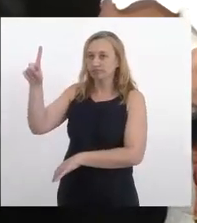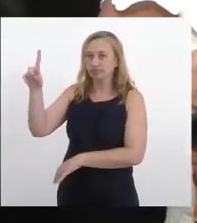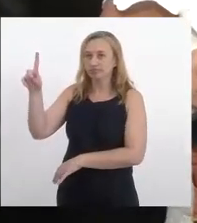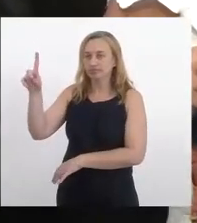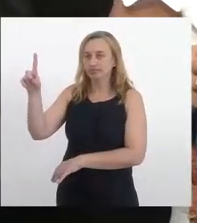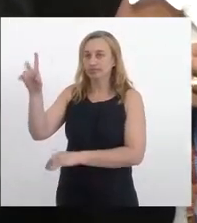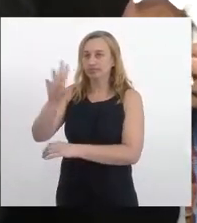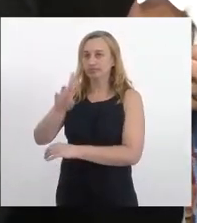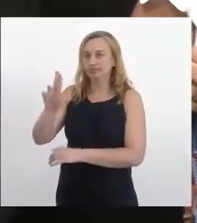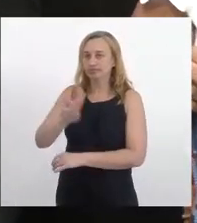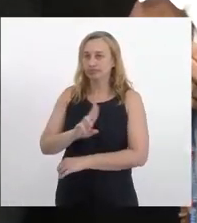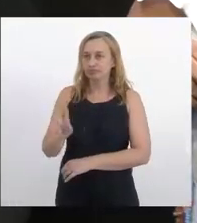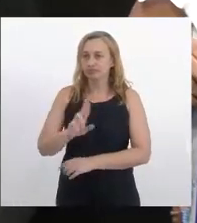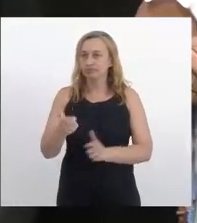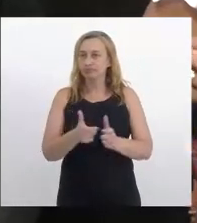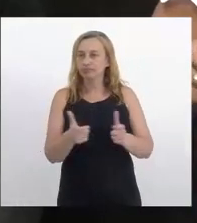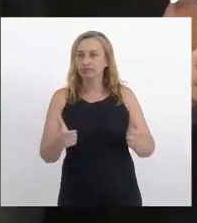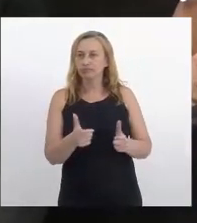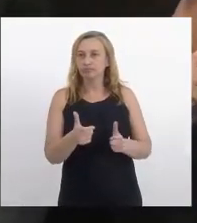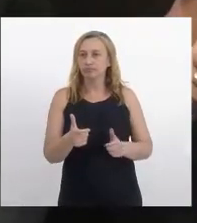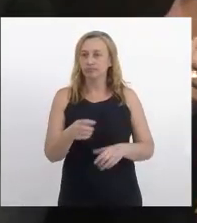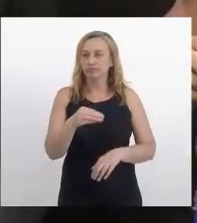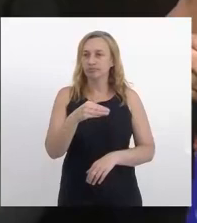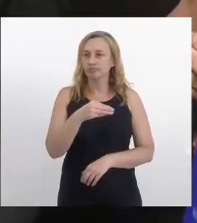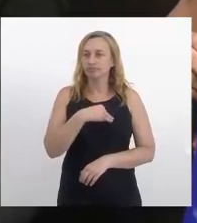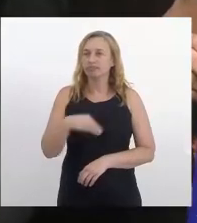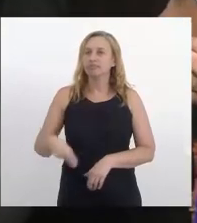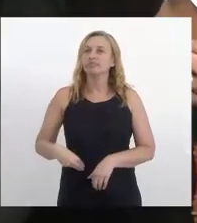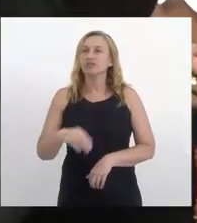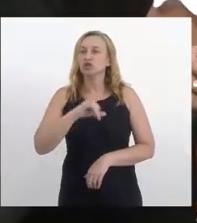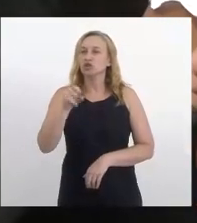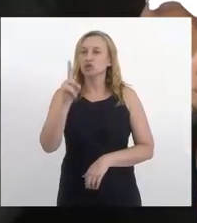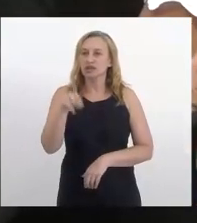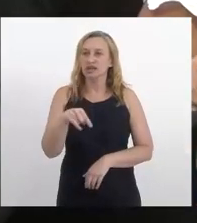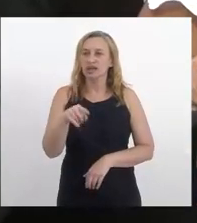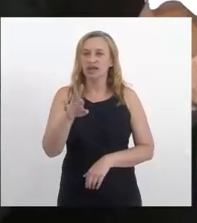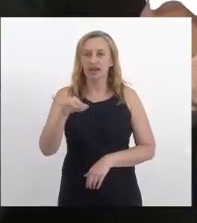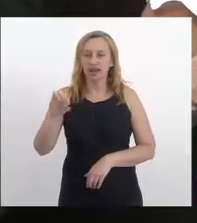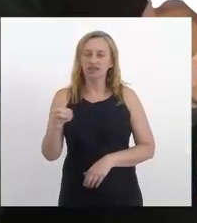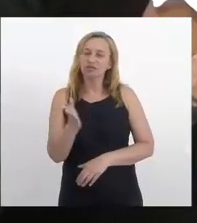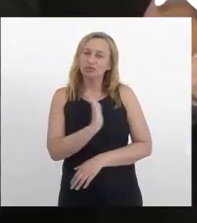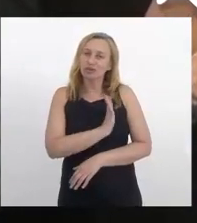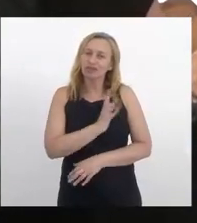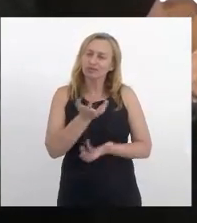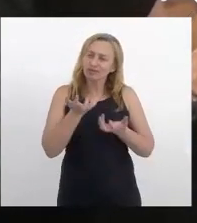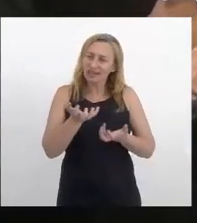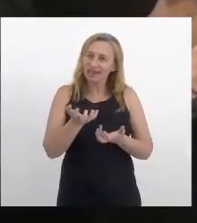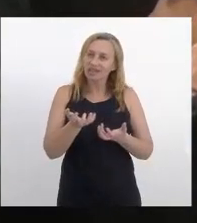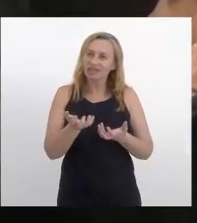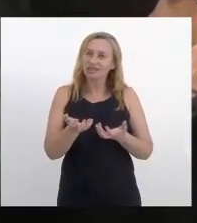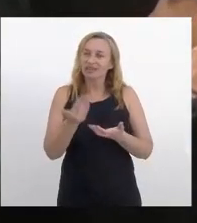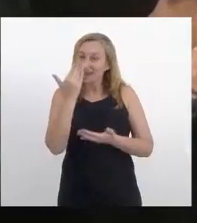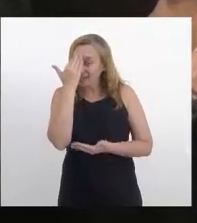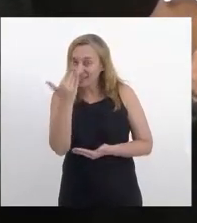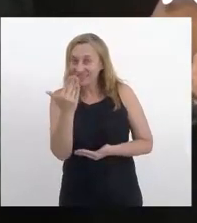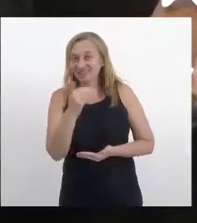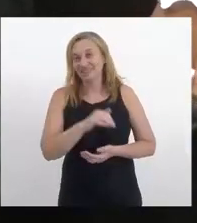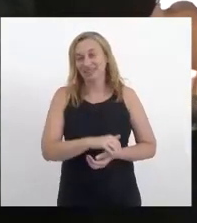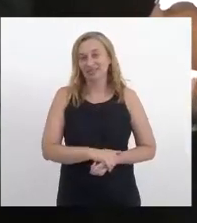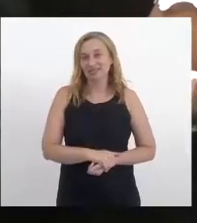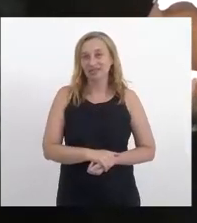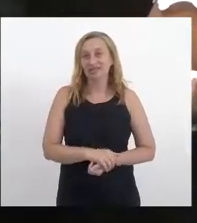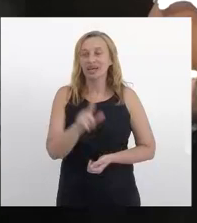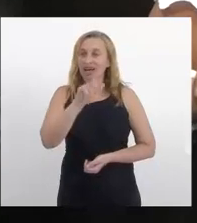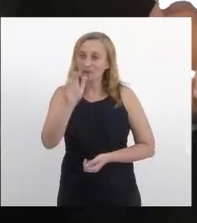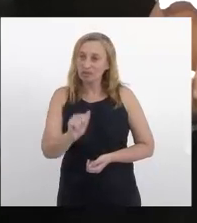grão-mestre da grande loja maçônica, José Ricardo Salgueiro de Castro, eu quero, de coração muito aberto, agradecer a